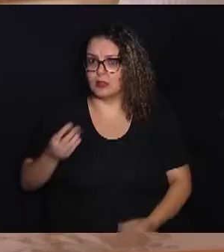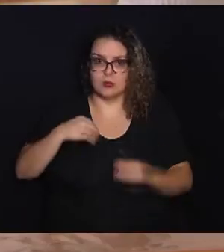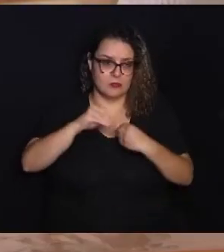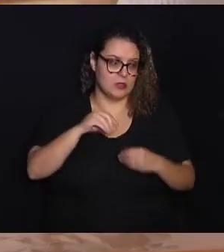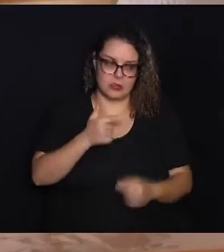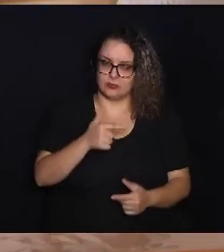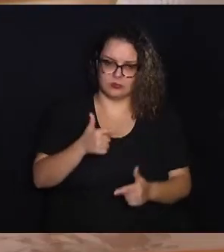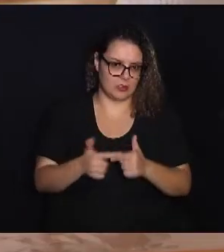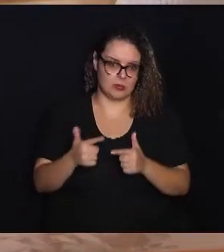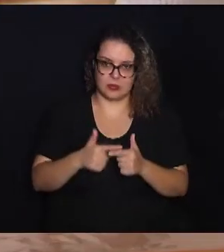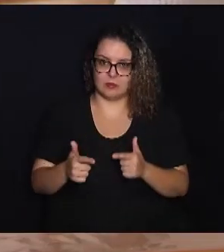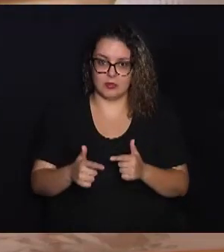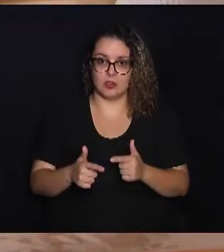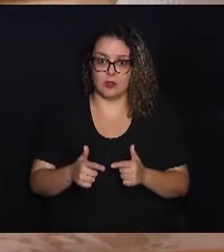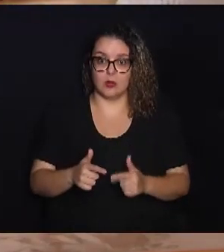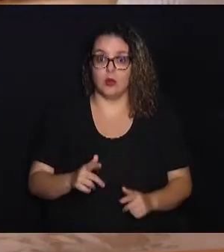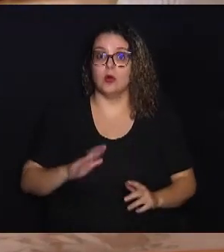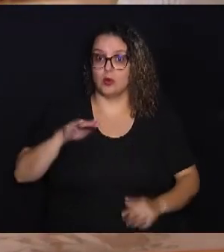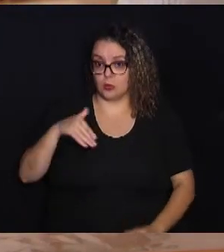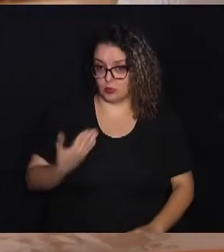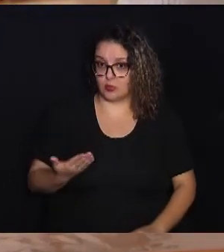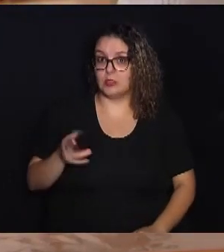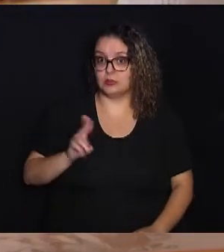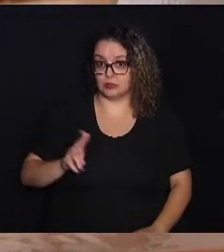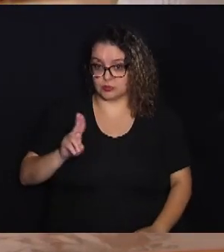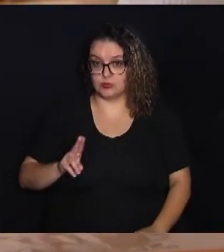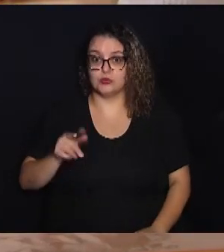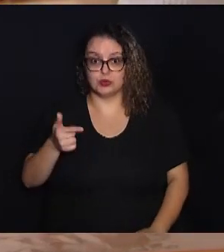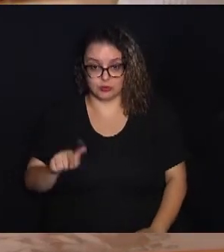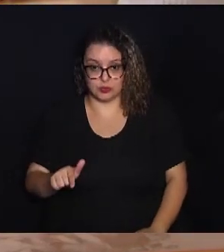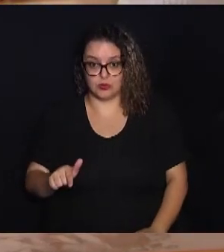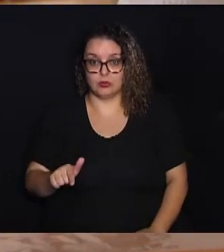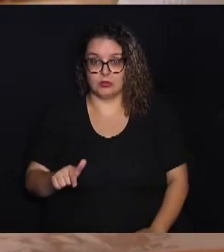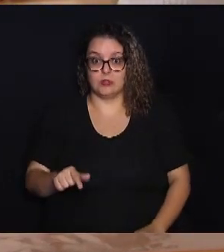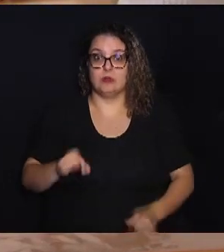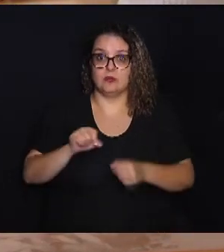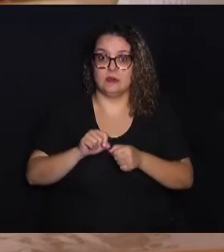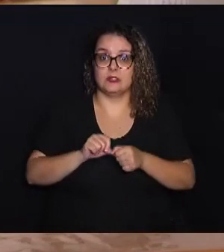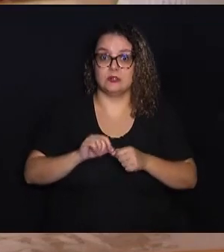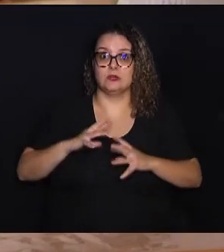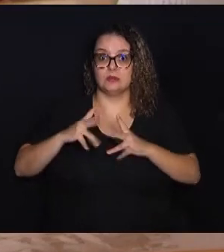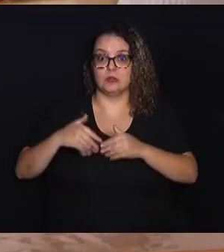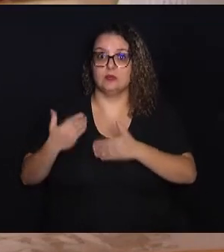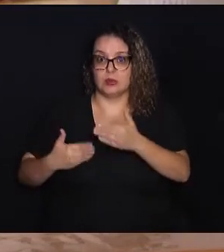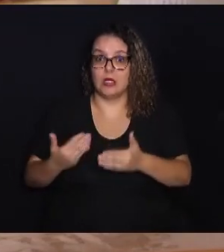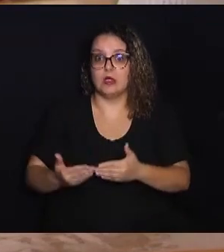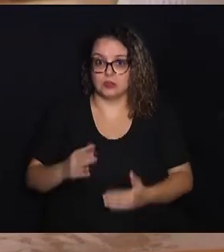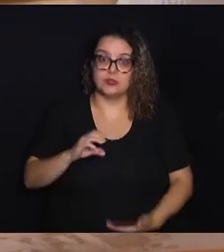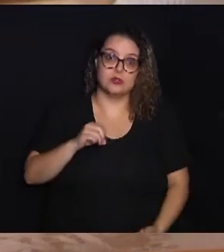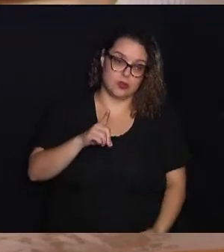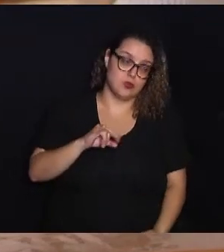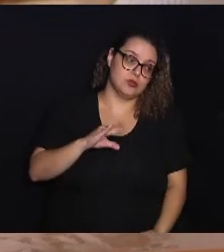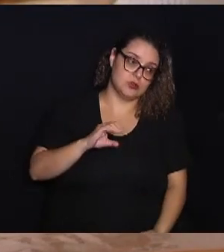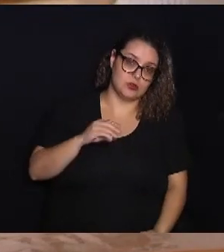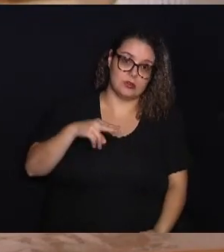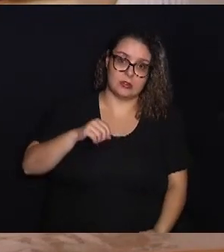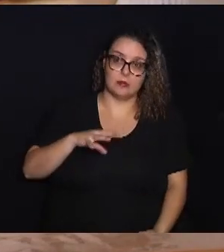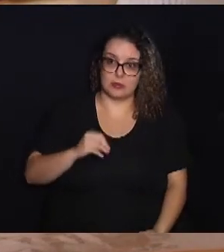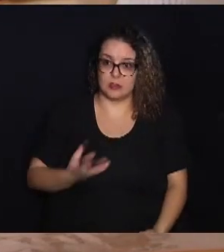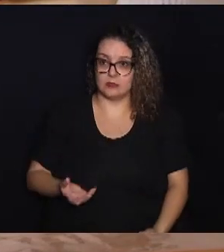E depois unir novamente. E sem pressão, sem ter uma regra